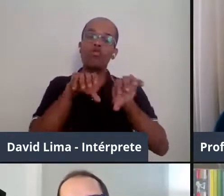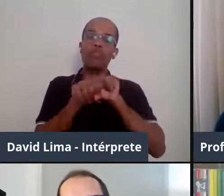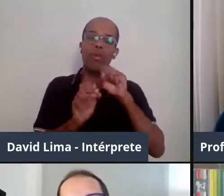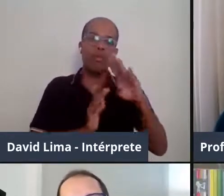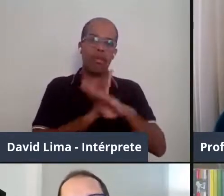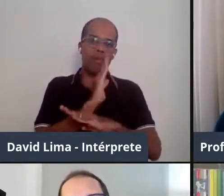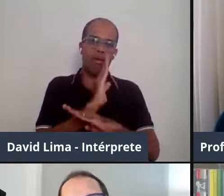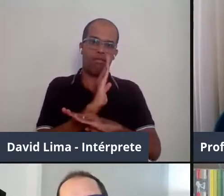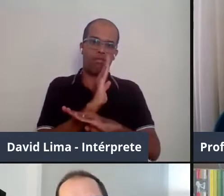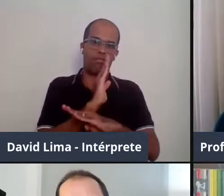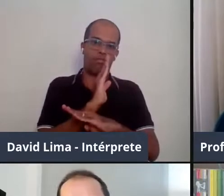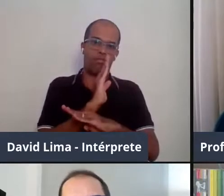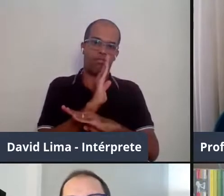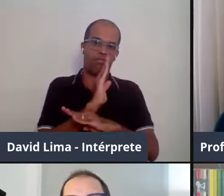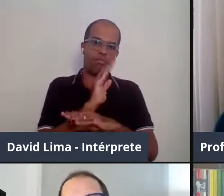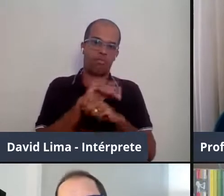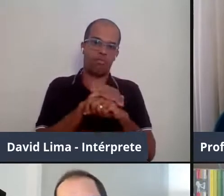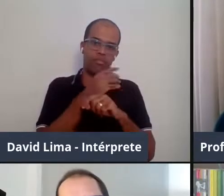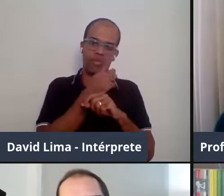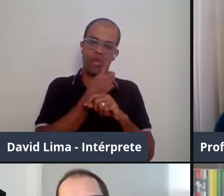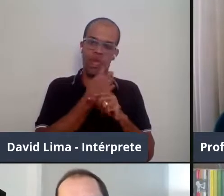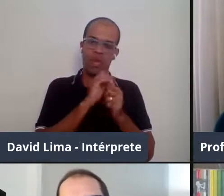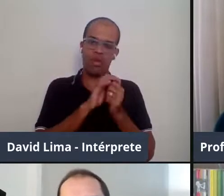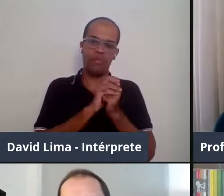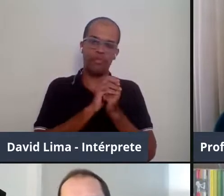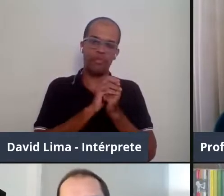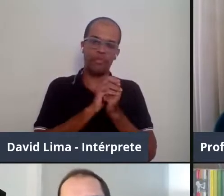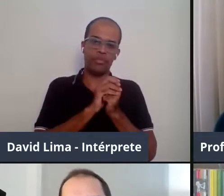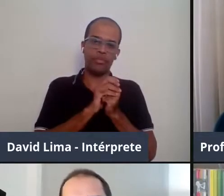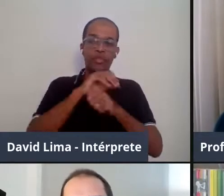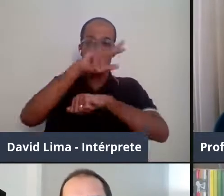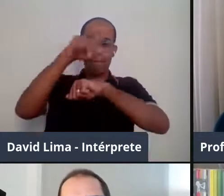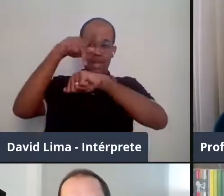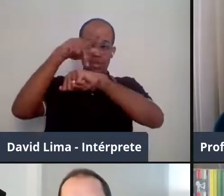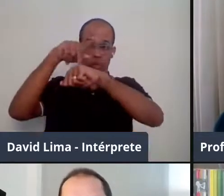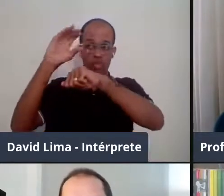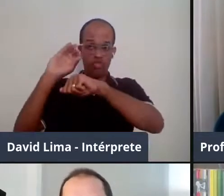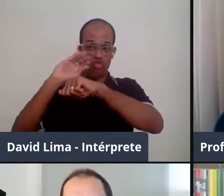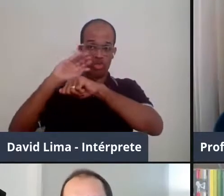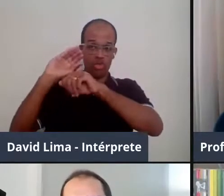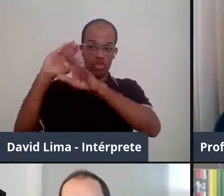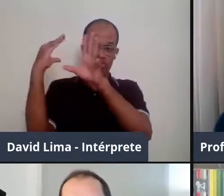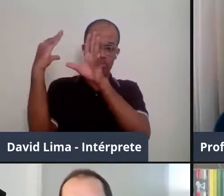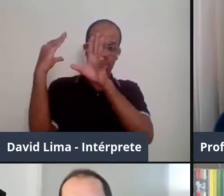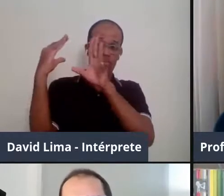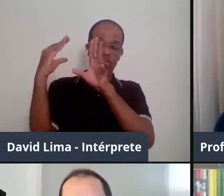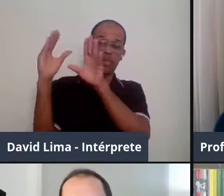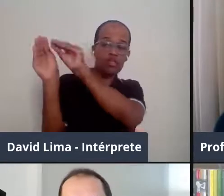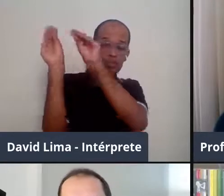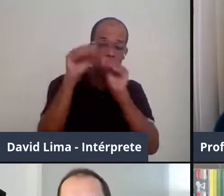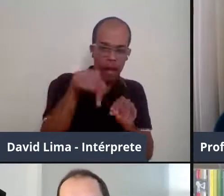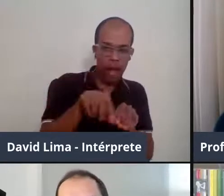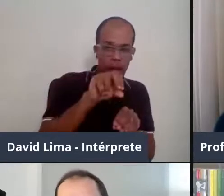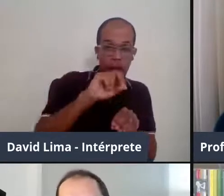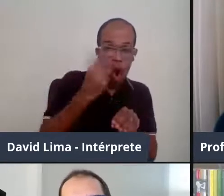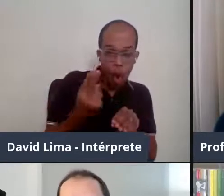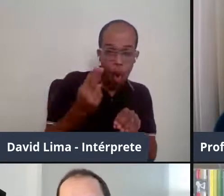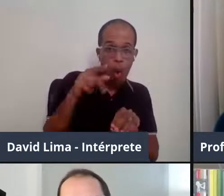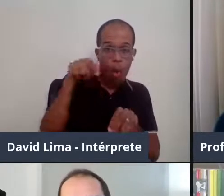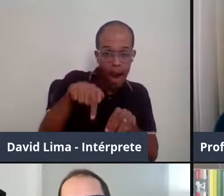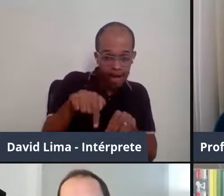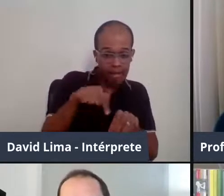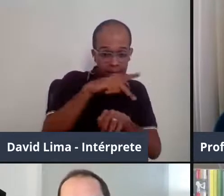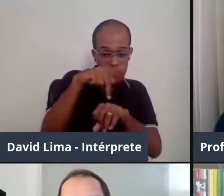estrangeiros ou por nacionais que estudaram fora, que inclusive isso me deixa muito feliz. Em referência à